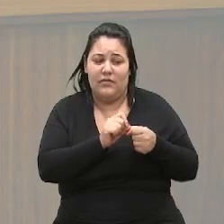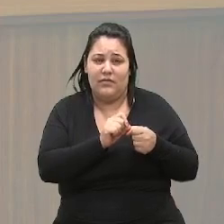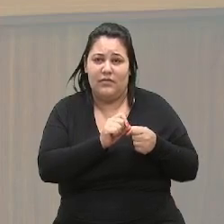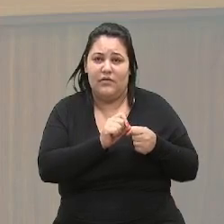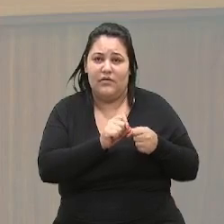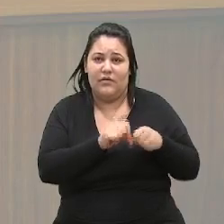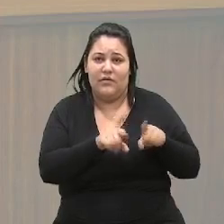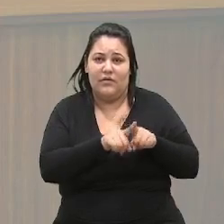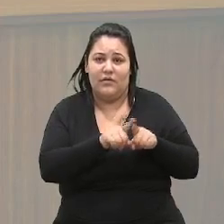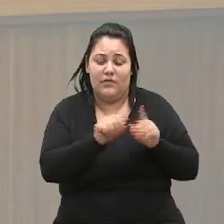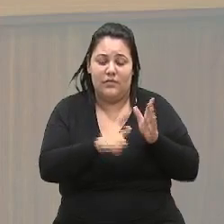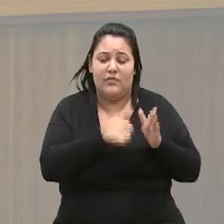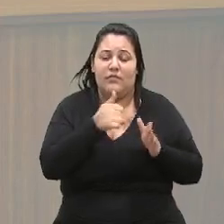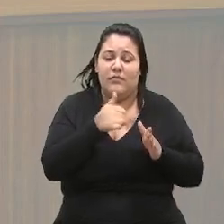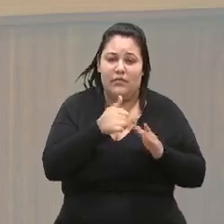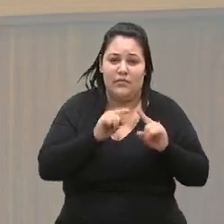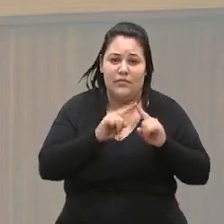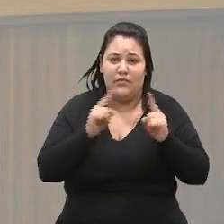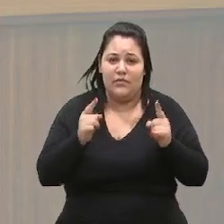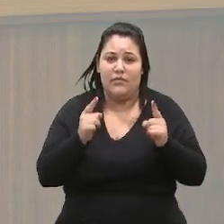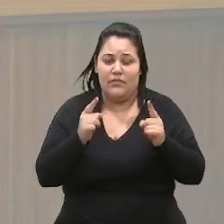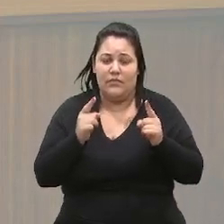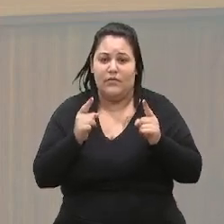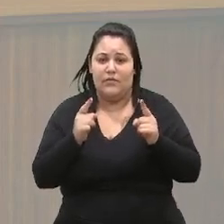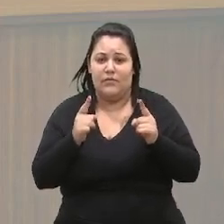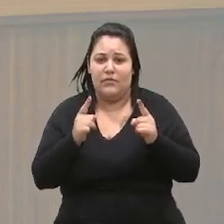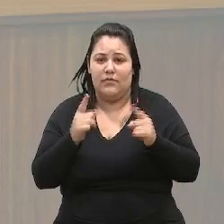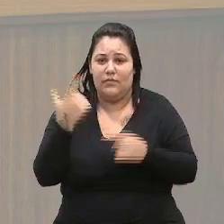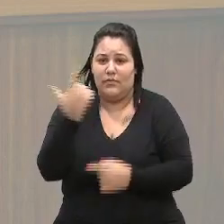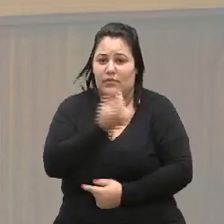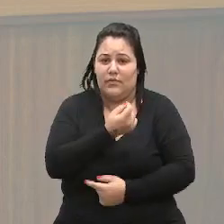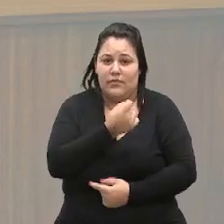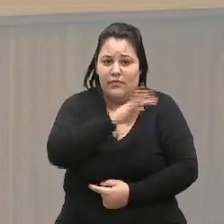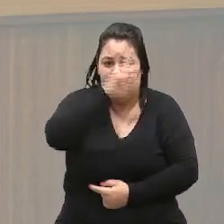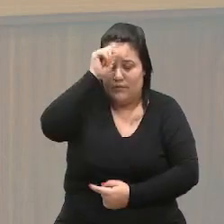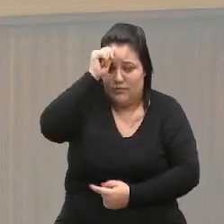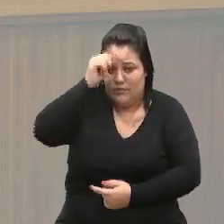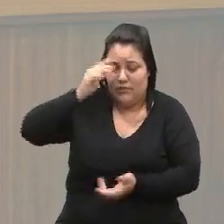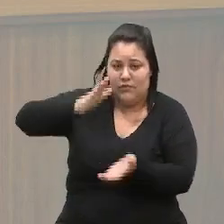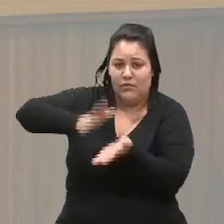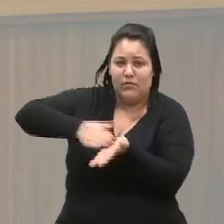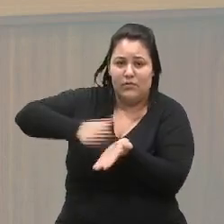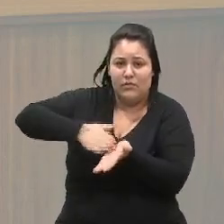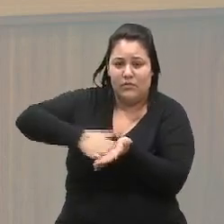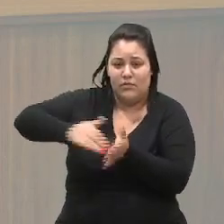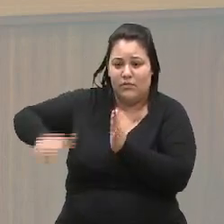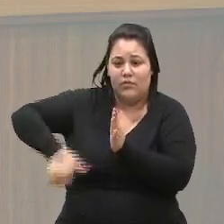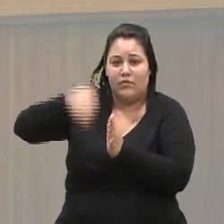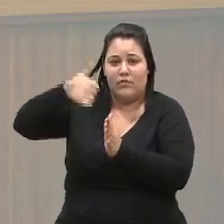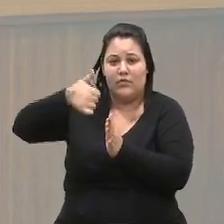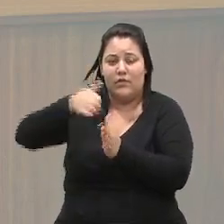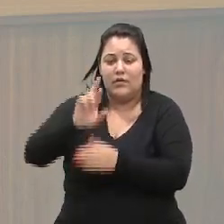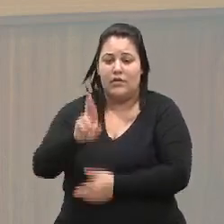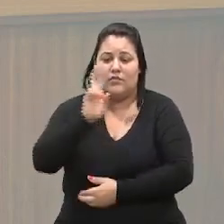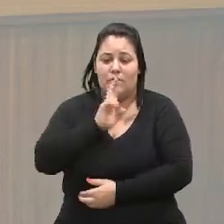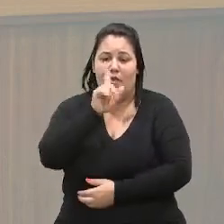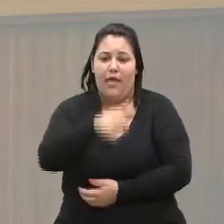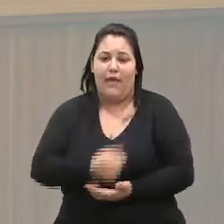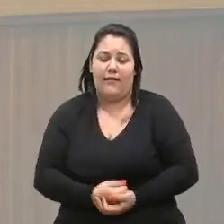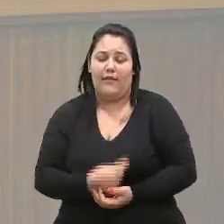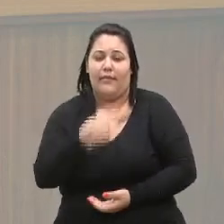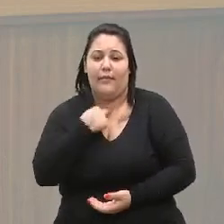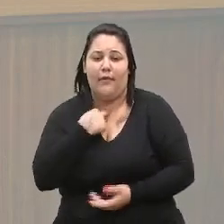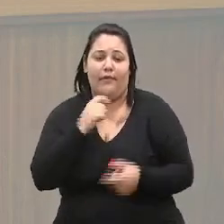melhorias, mas que mesmo assim a gente vai até a prefeitura, a gente cobra melhoria e a resposta é: não pode ser feita